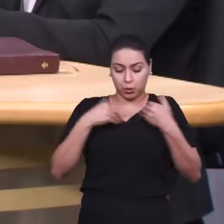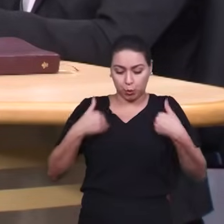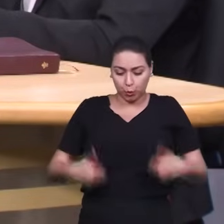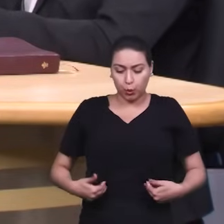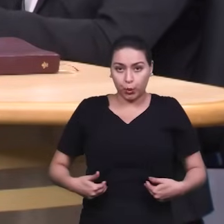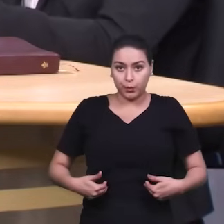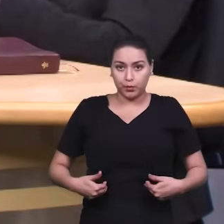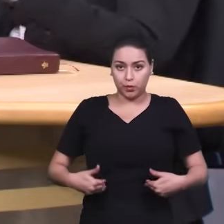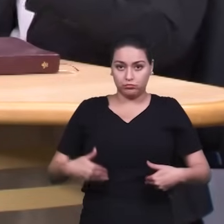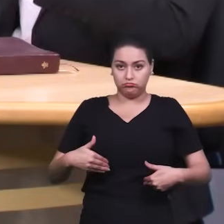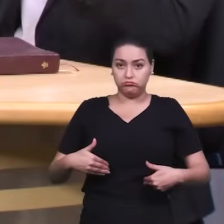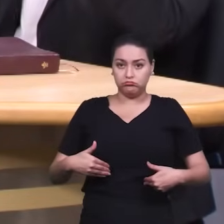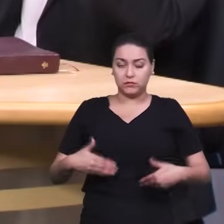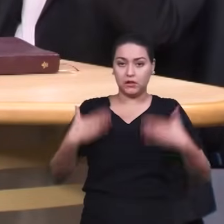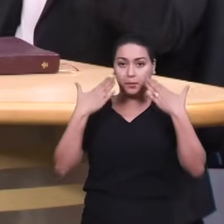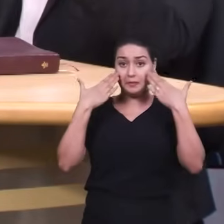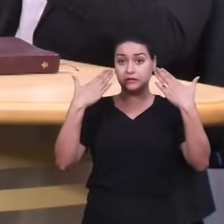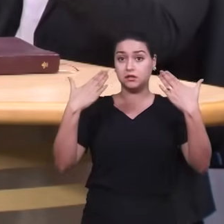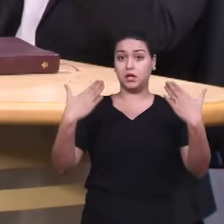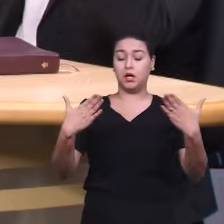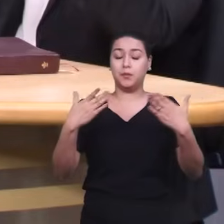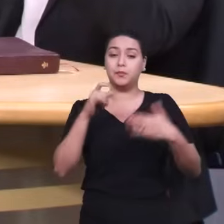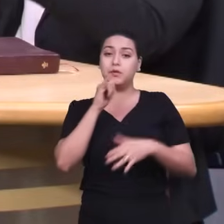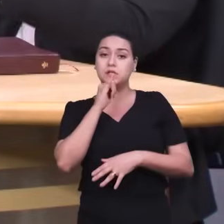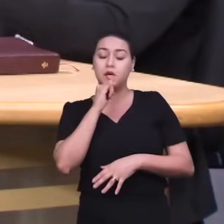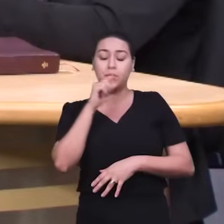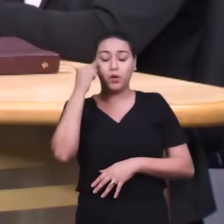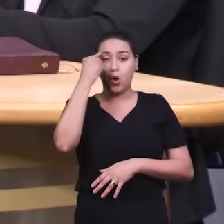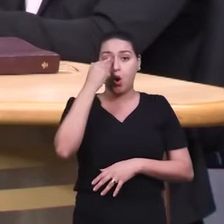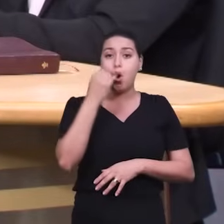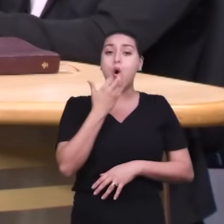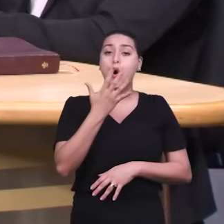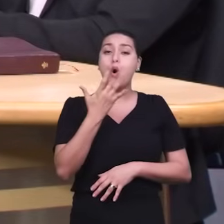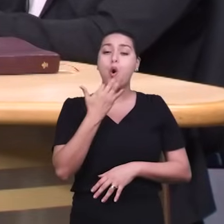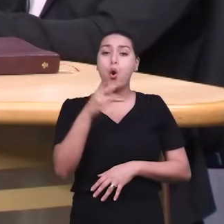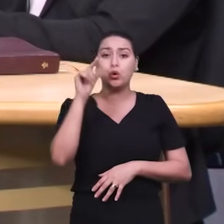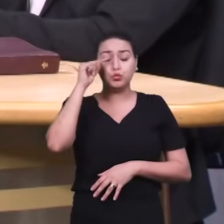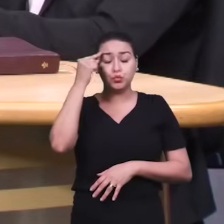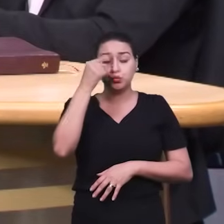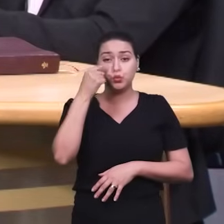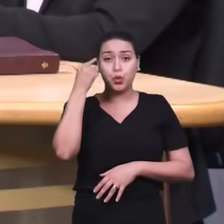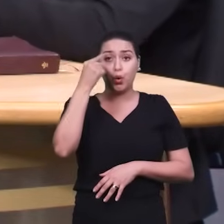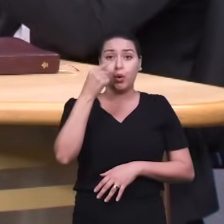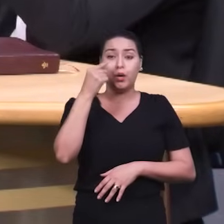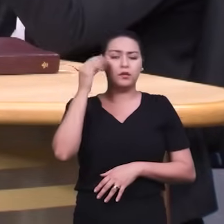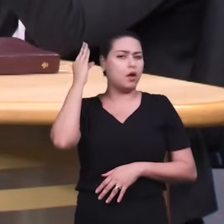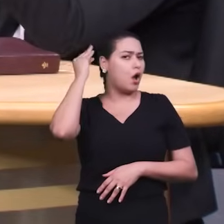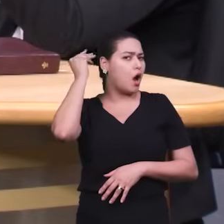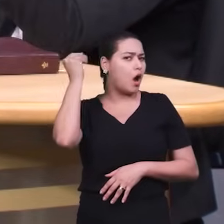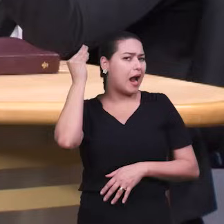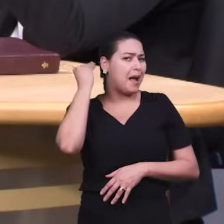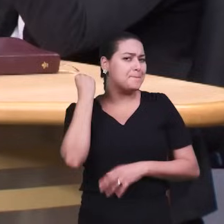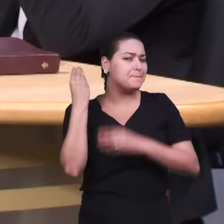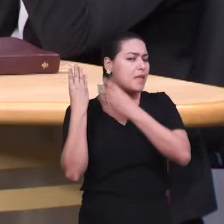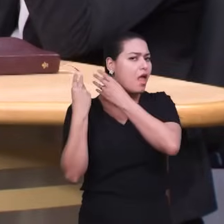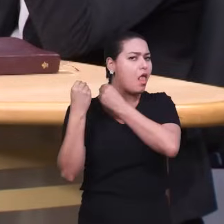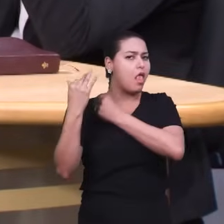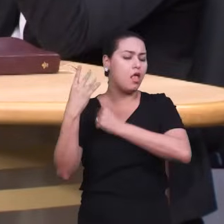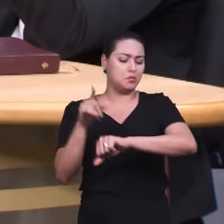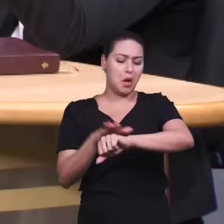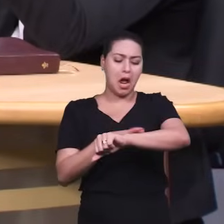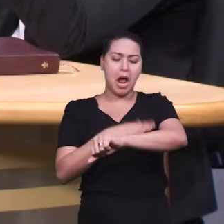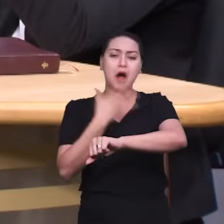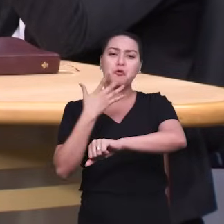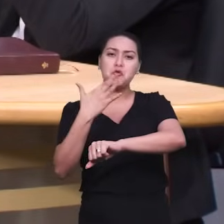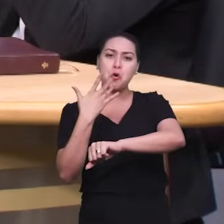nosso organismo, né, que são as características físicas, né, a cor dos olhos, a